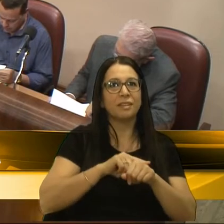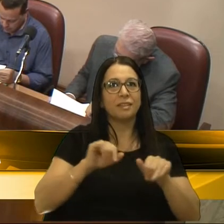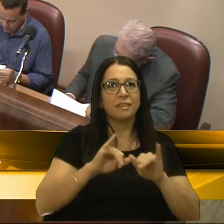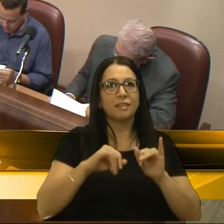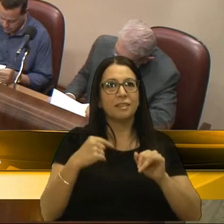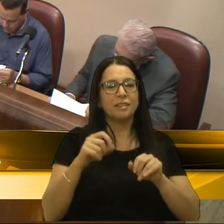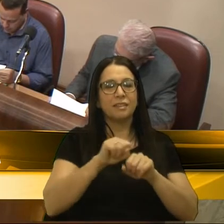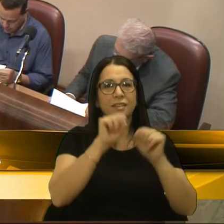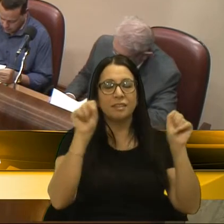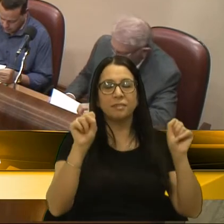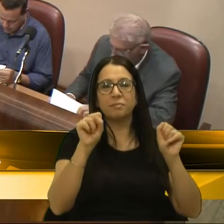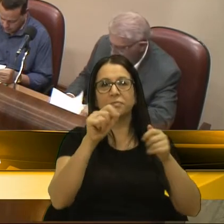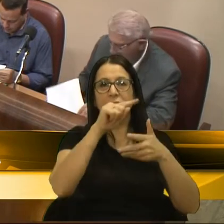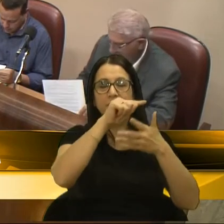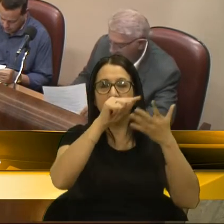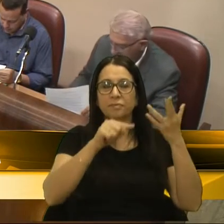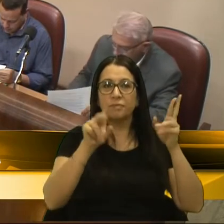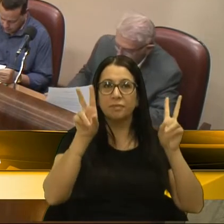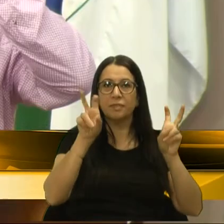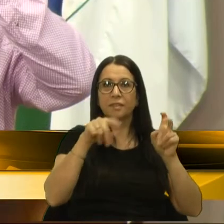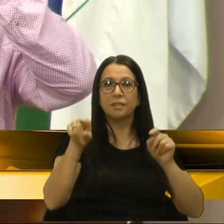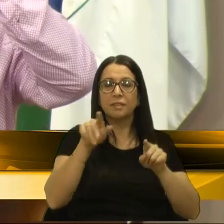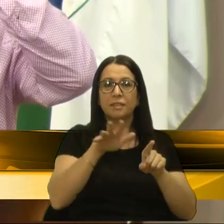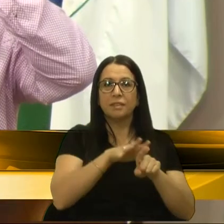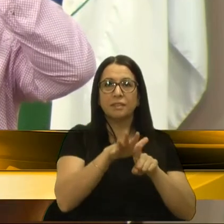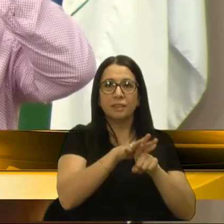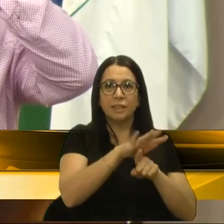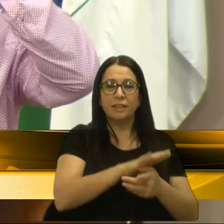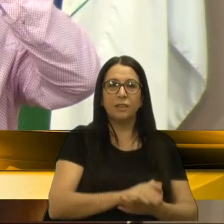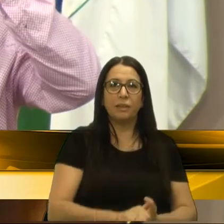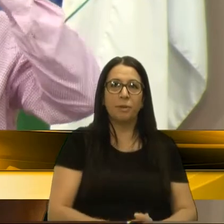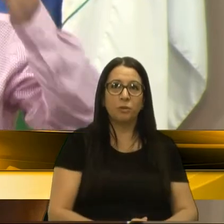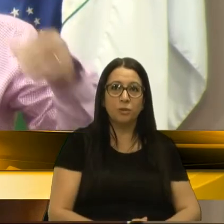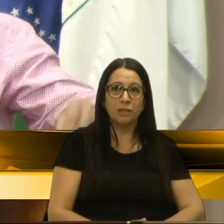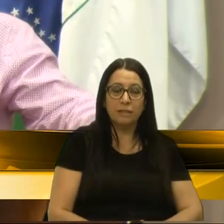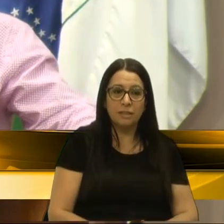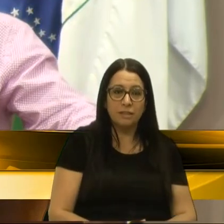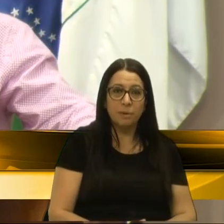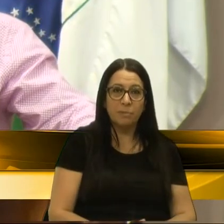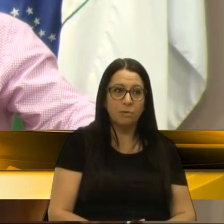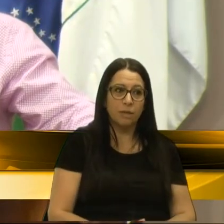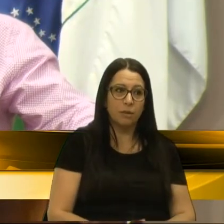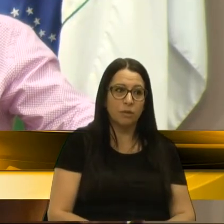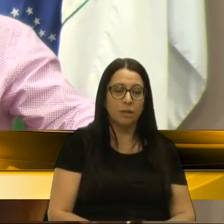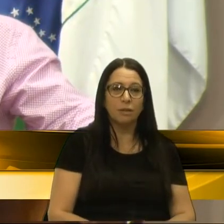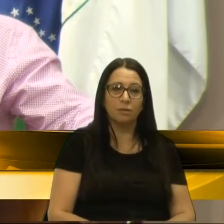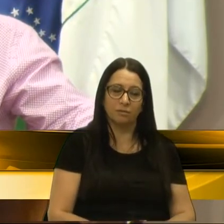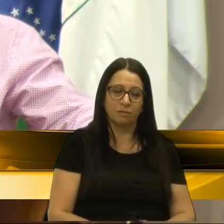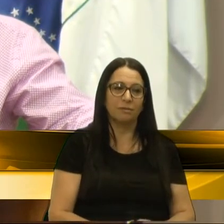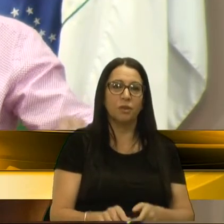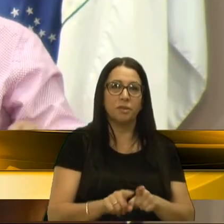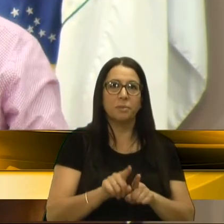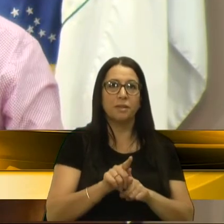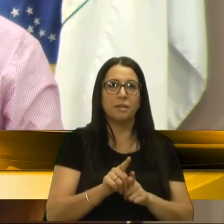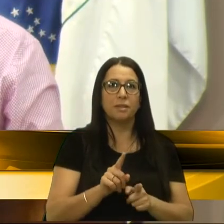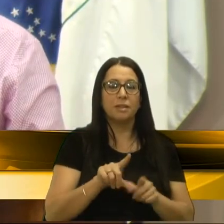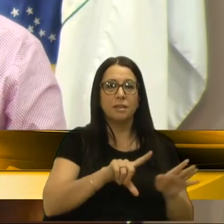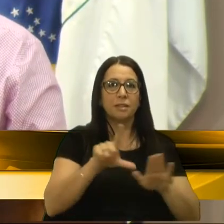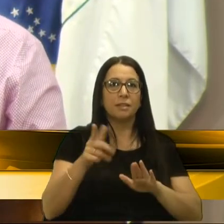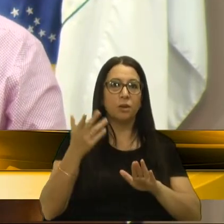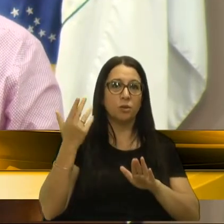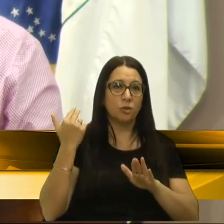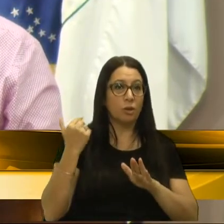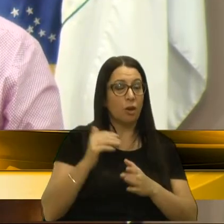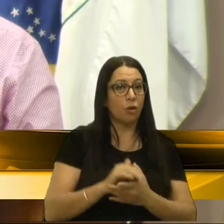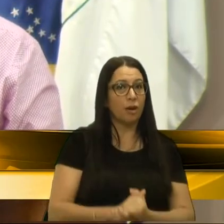vários assuntos, enfim, demandas que a gente visitou na sexta-feira, final de semana, ontem, enfim,